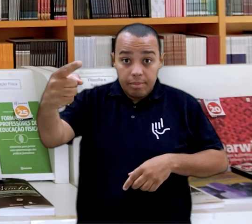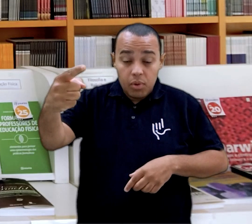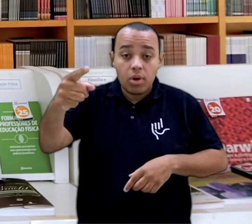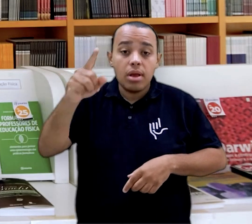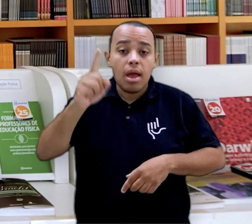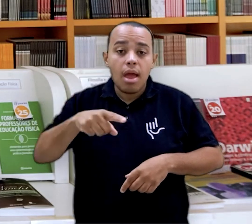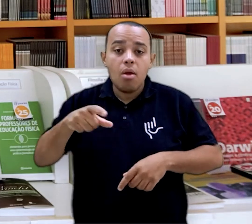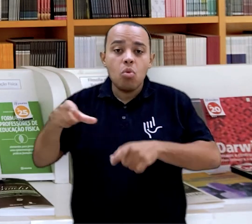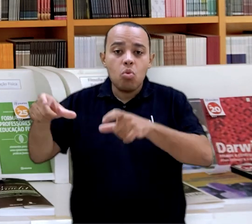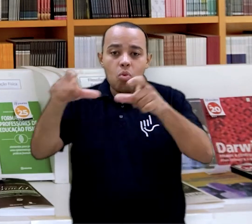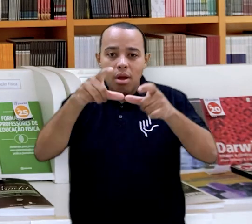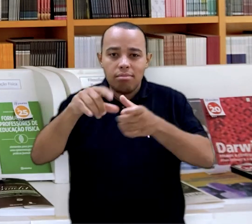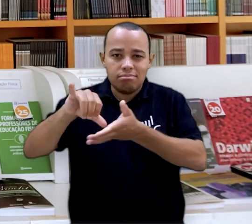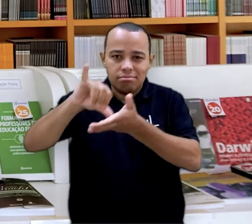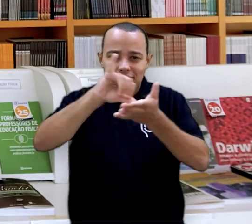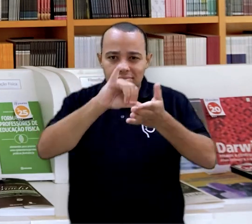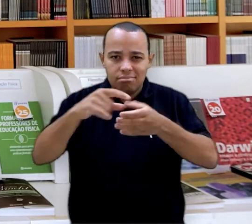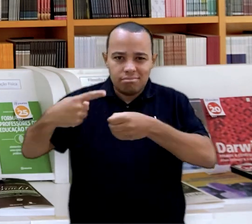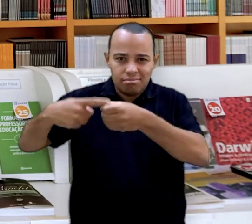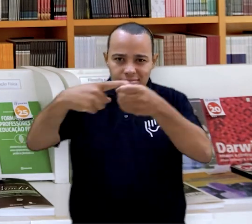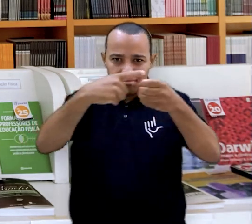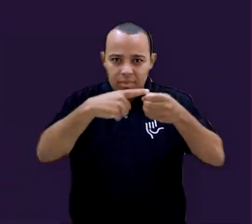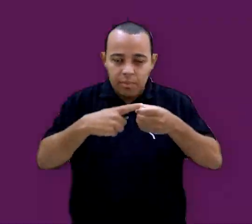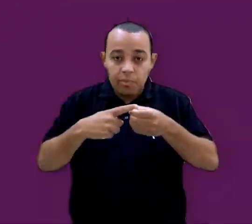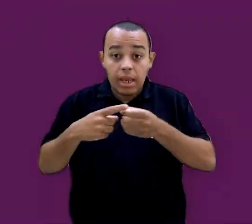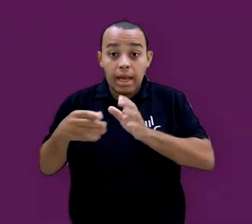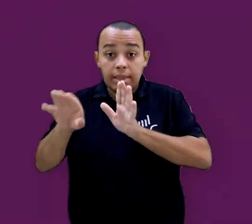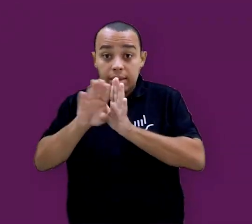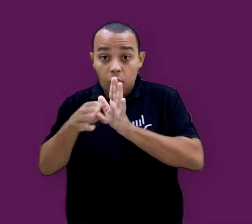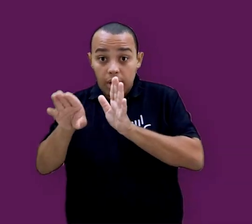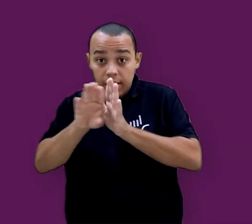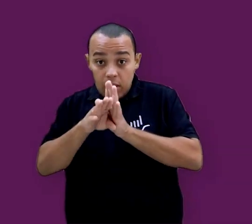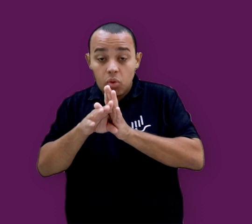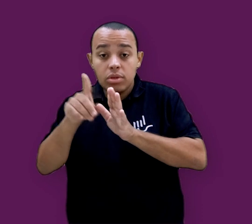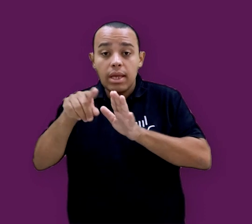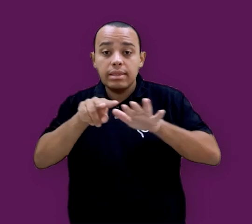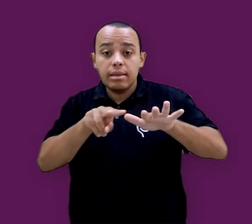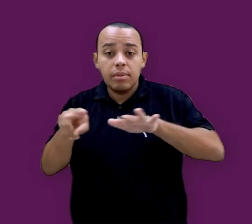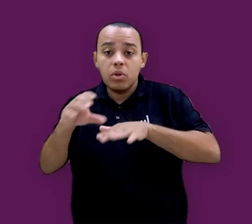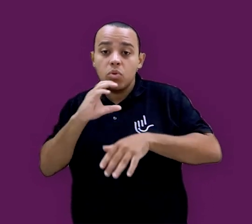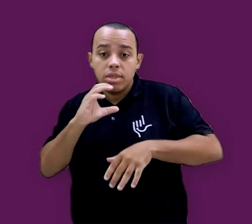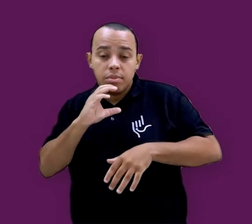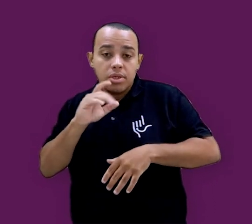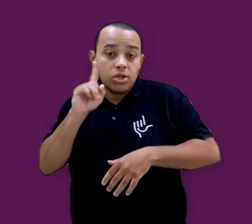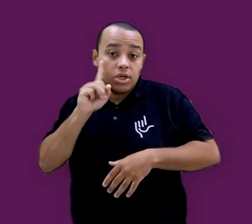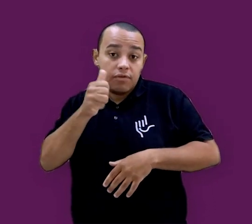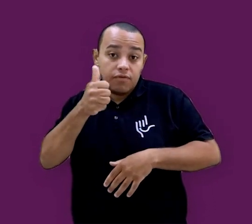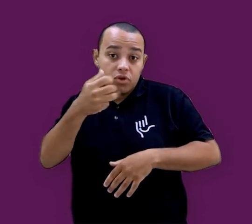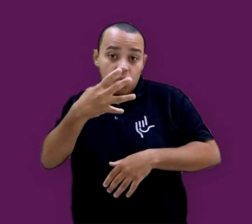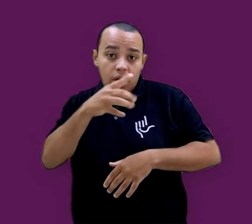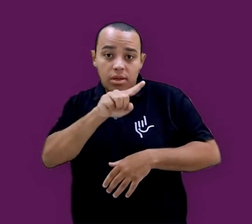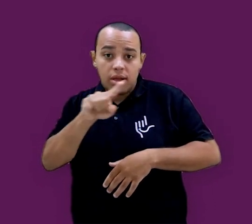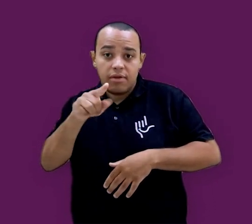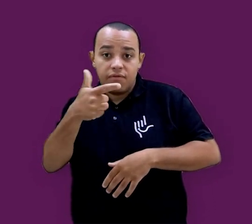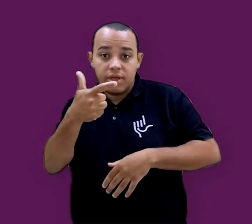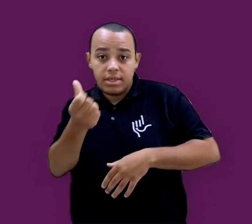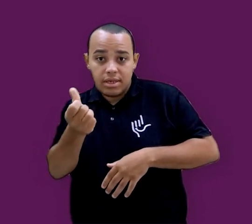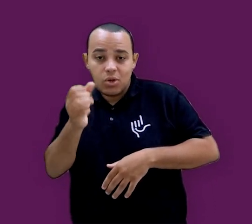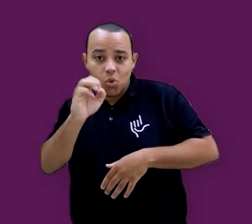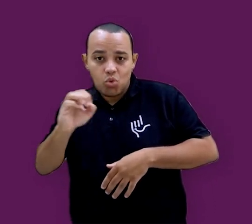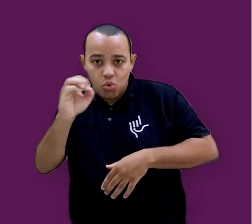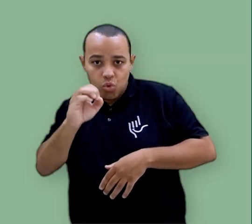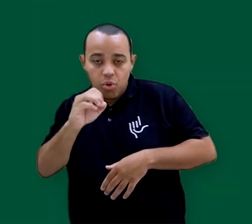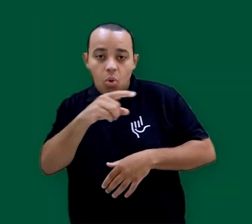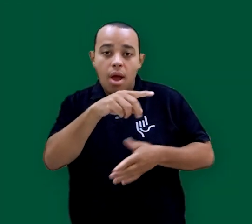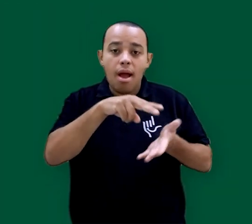semanas seguintes, a programação segue para os campi do interior. Em São Mateus, a Semana do Conhecimento acontece de 24 a 26